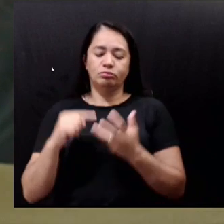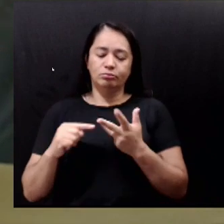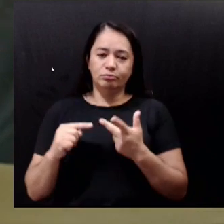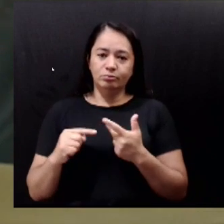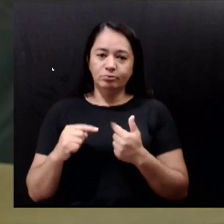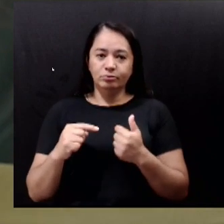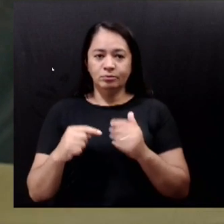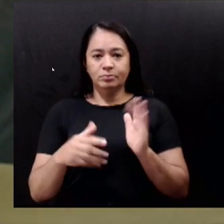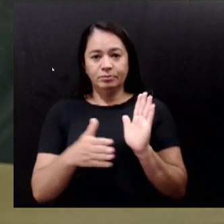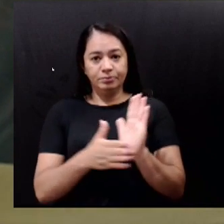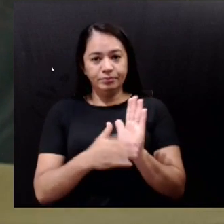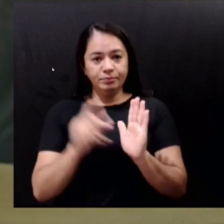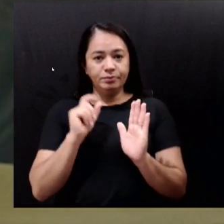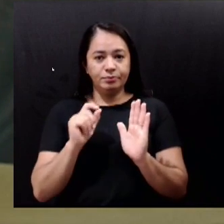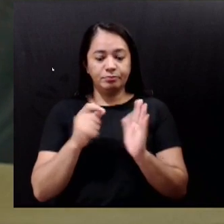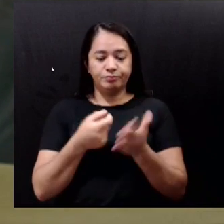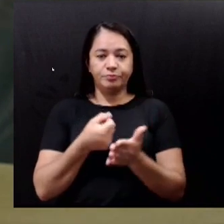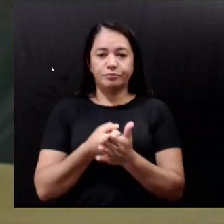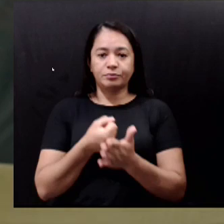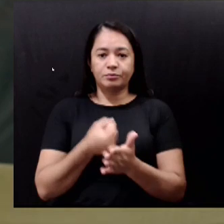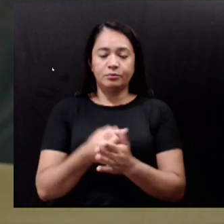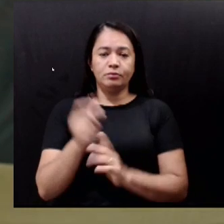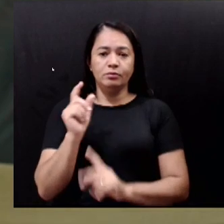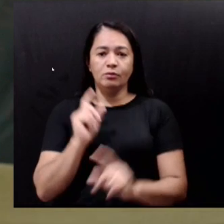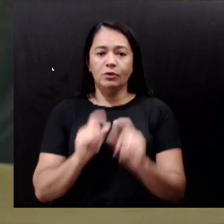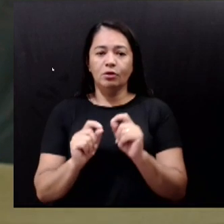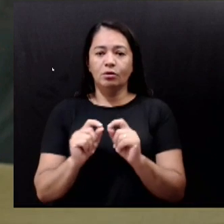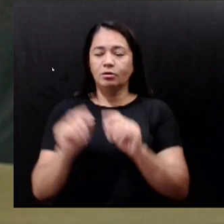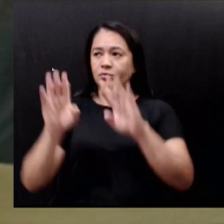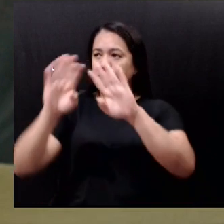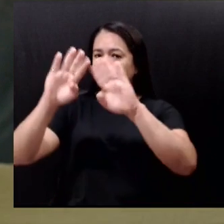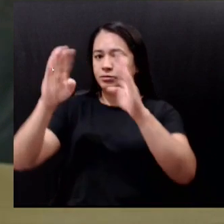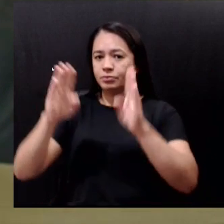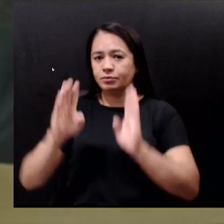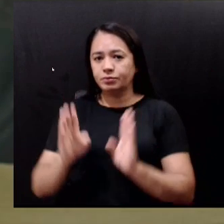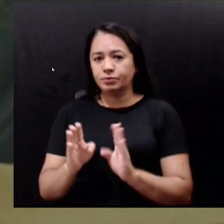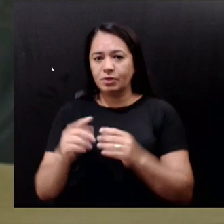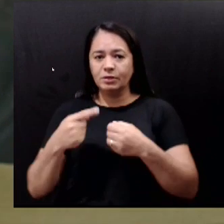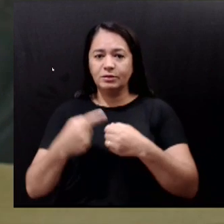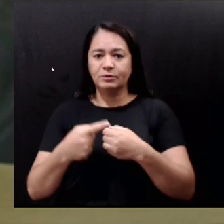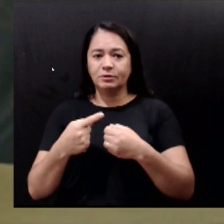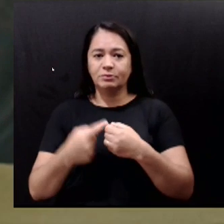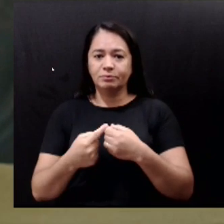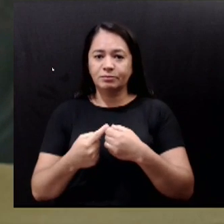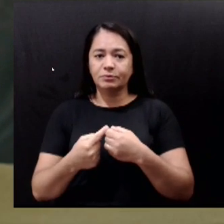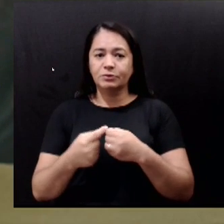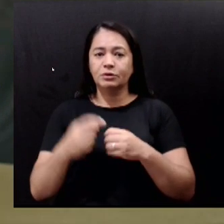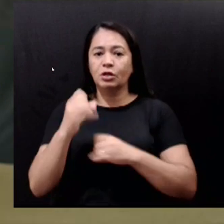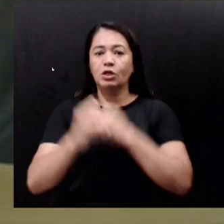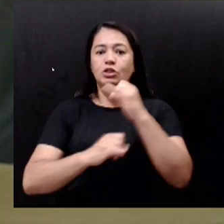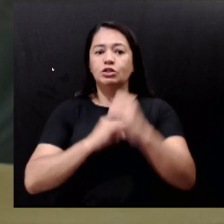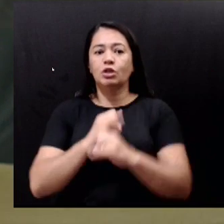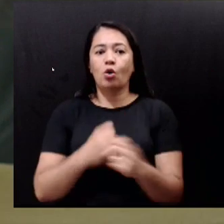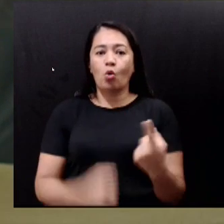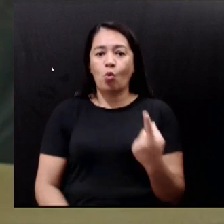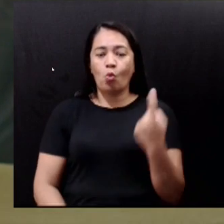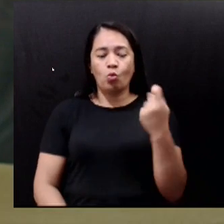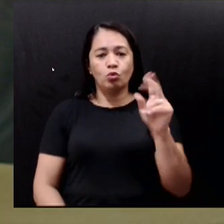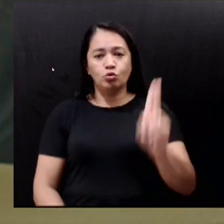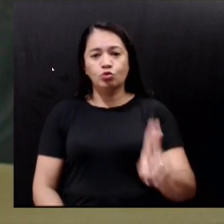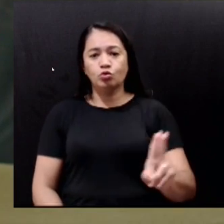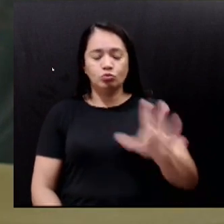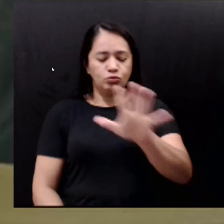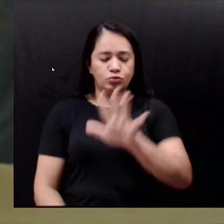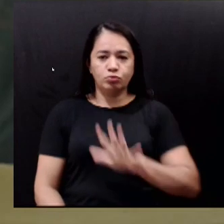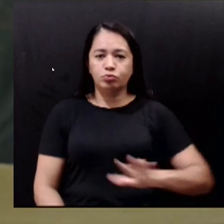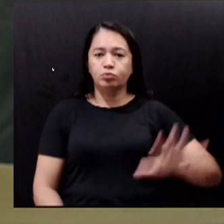a obrigatoriedade de mapeamento da cidade em base cartográfica digital única de uso geral, além de estabelecer as regras